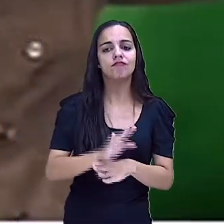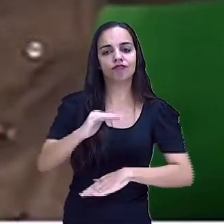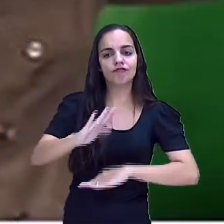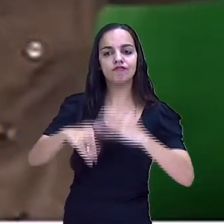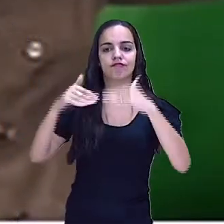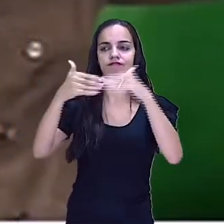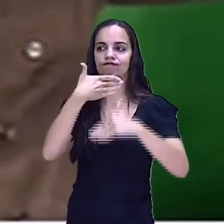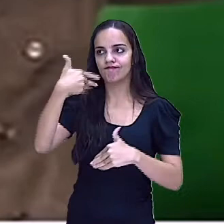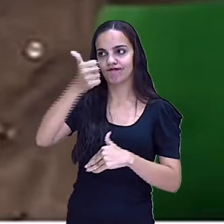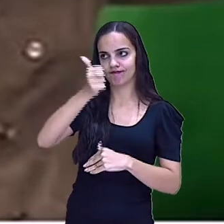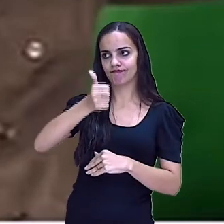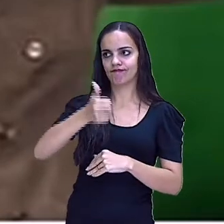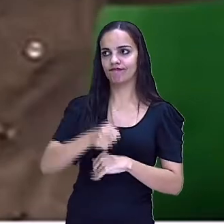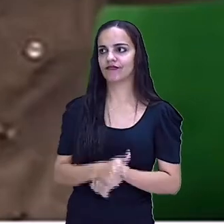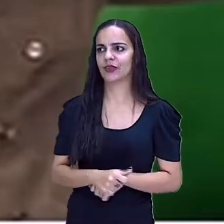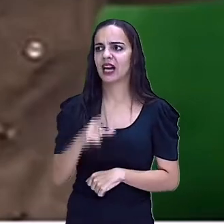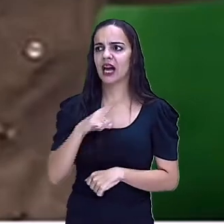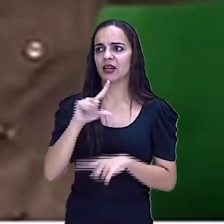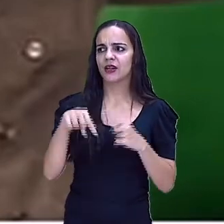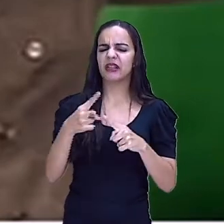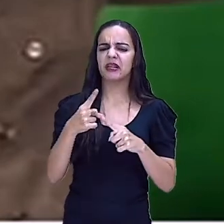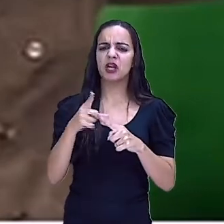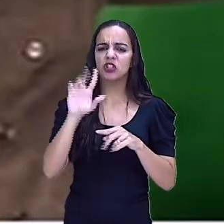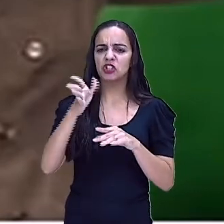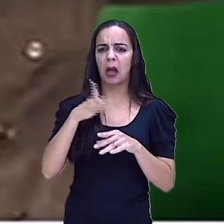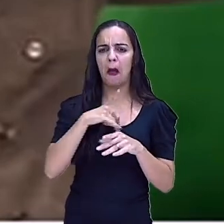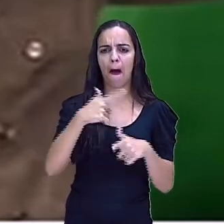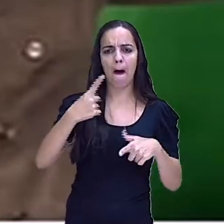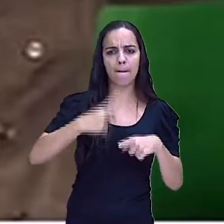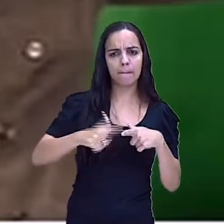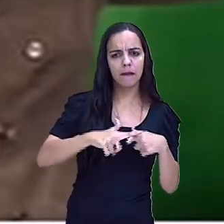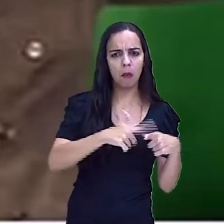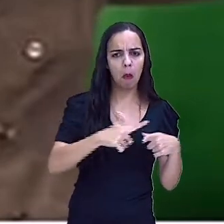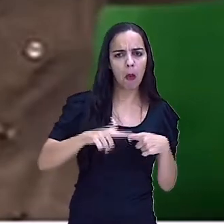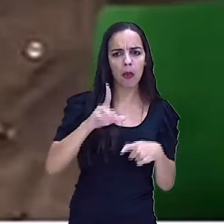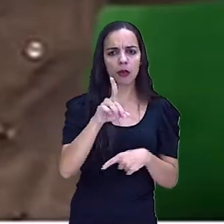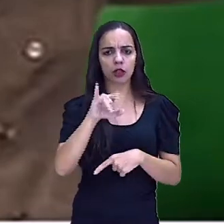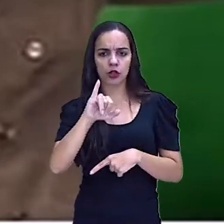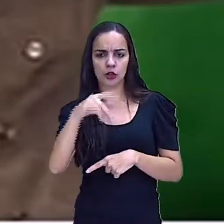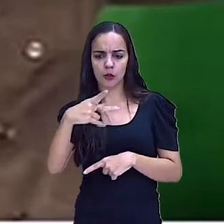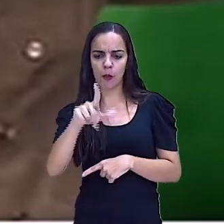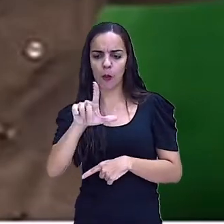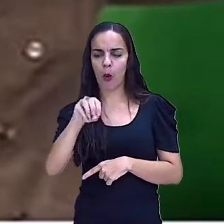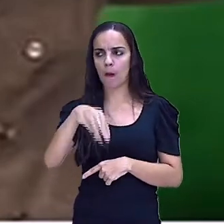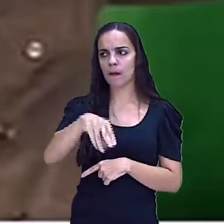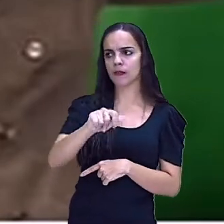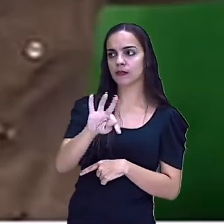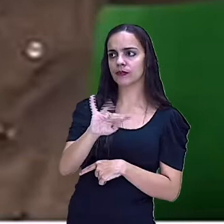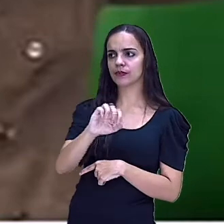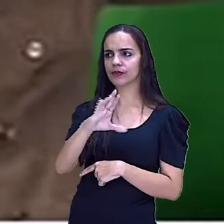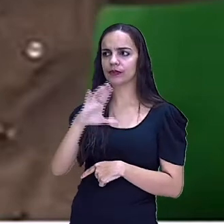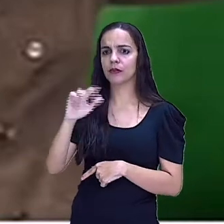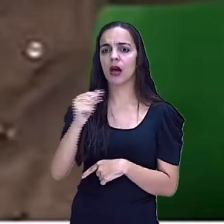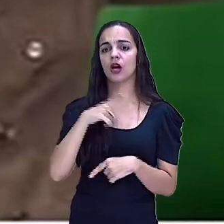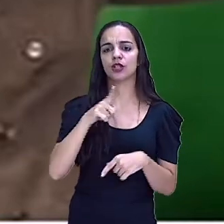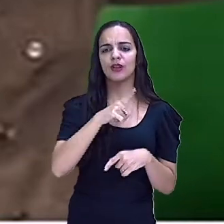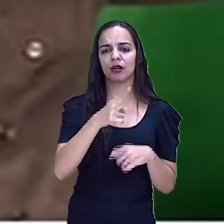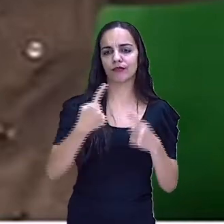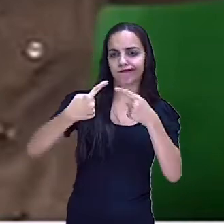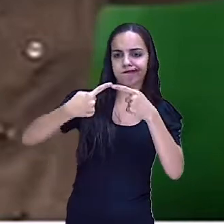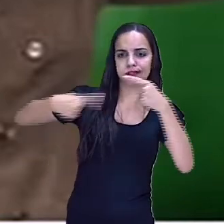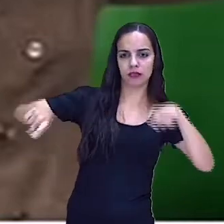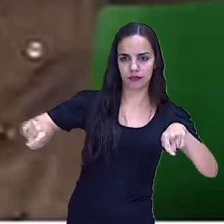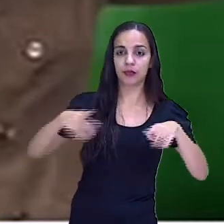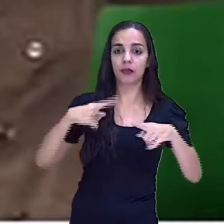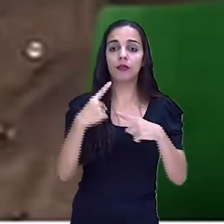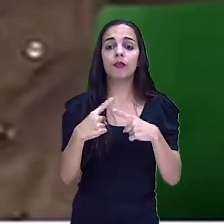O governo rompeu relações diplomáticas com a União Soviética, que era inimigo dos Estados Unidos, e